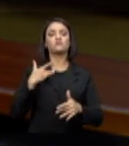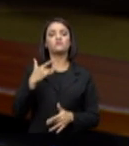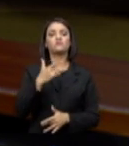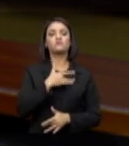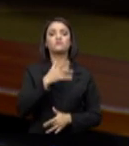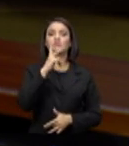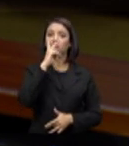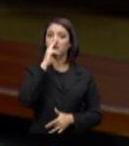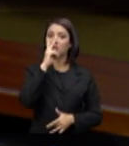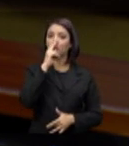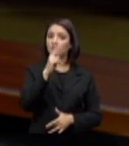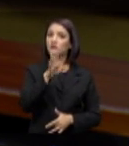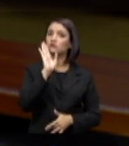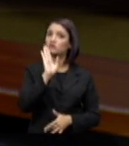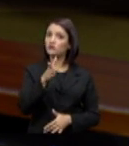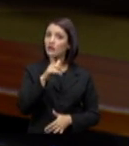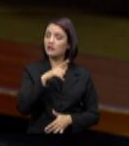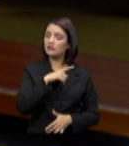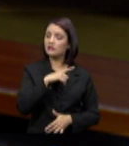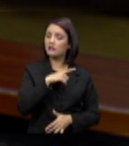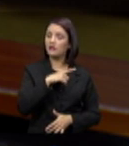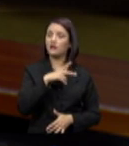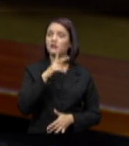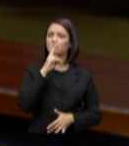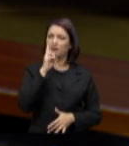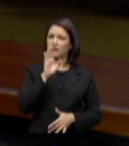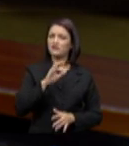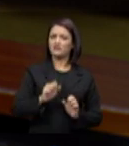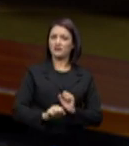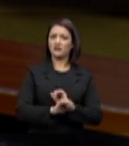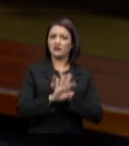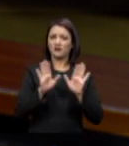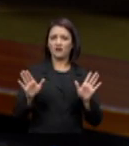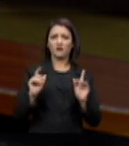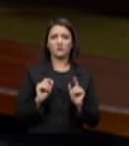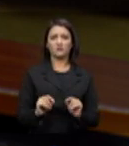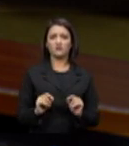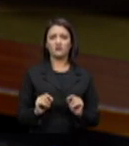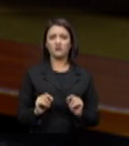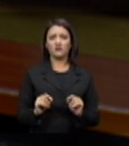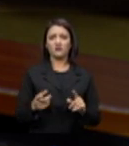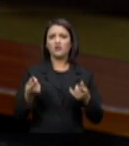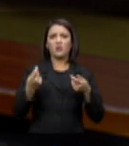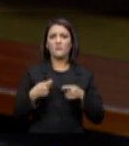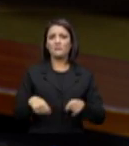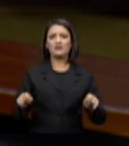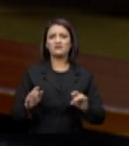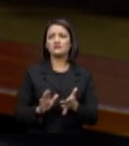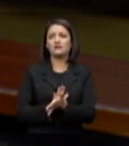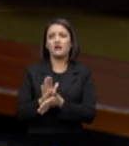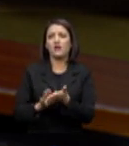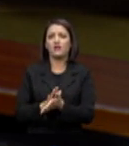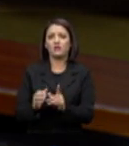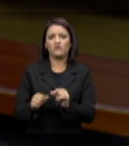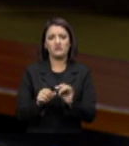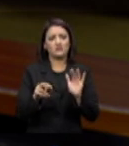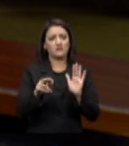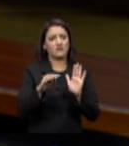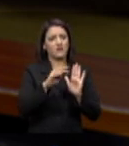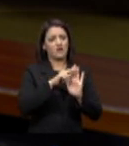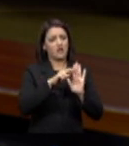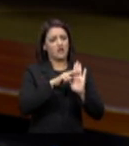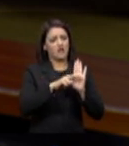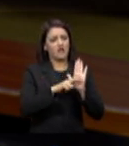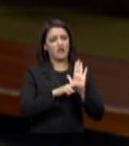parece-me evidente com todos os vendas ser inadequado fixar critérios de priorização